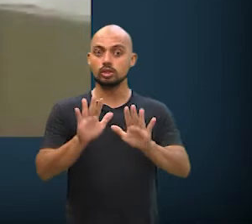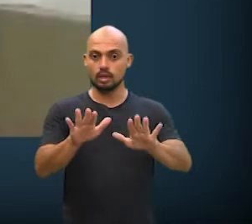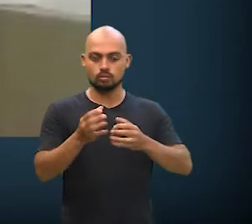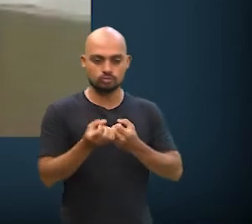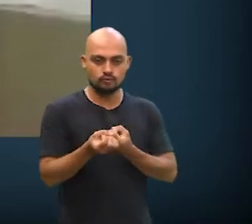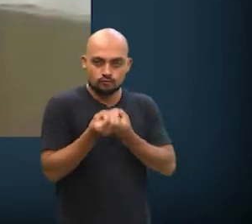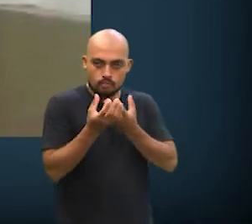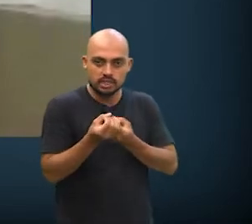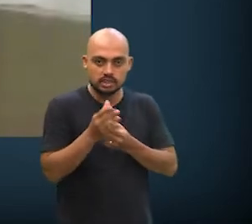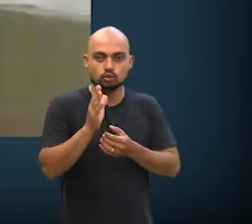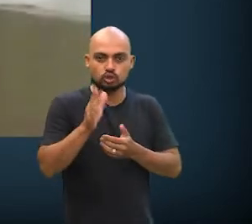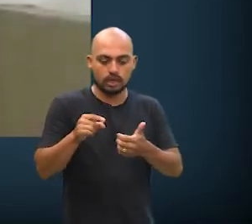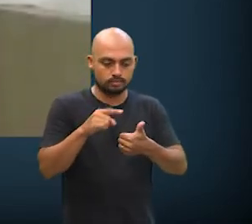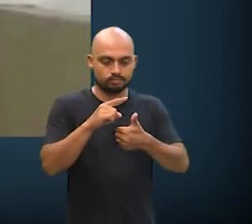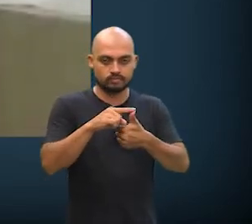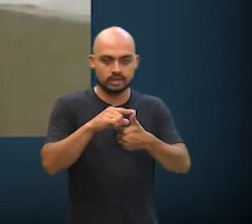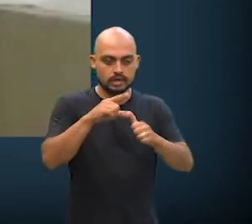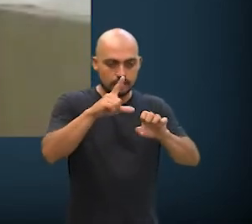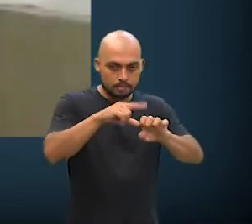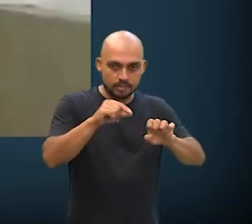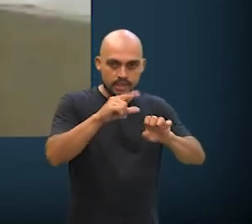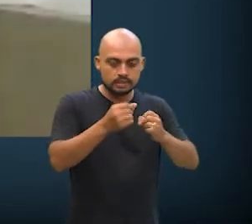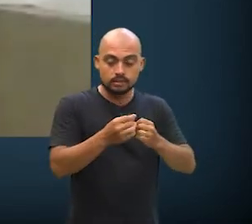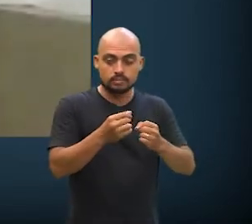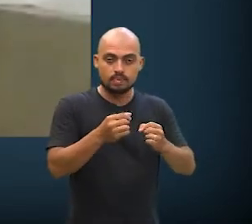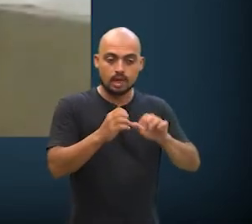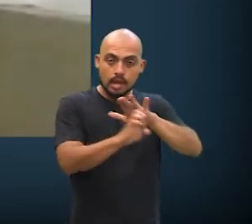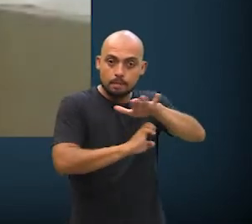informações, empresas que me inspiram,